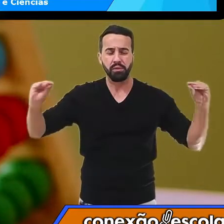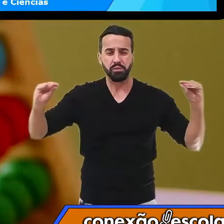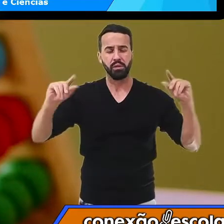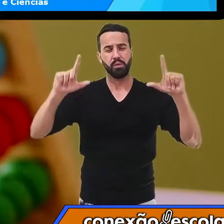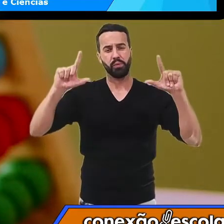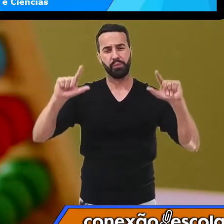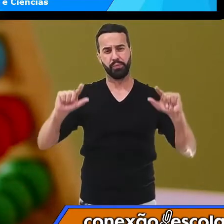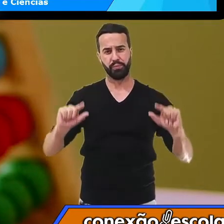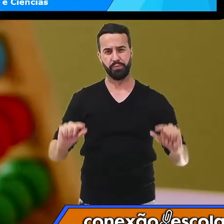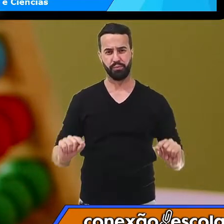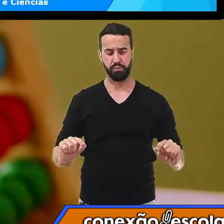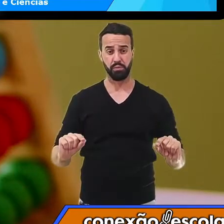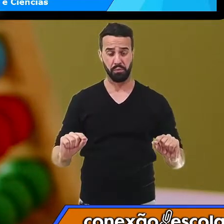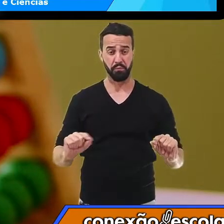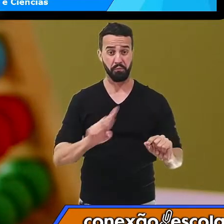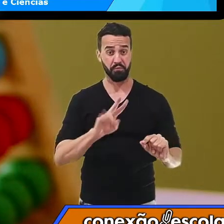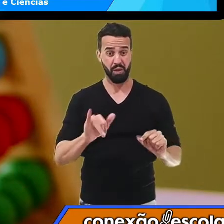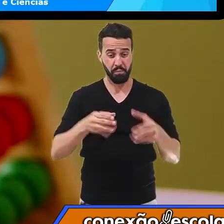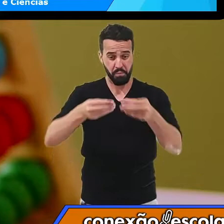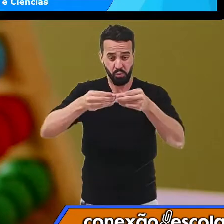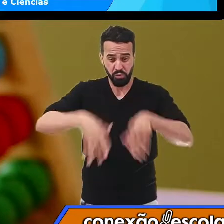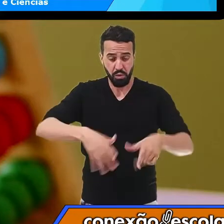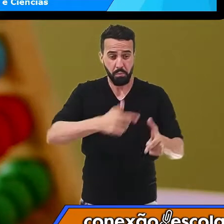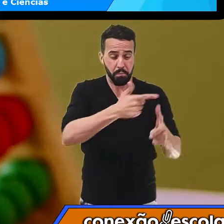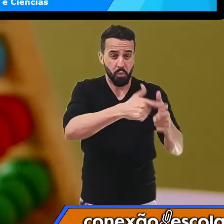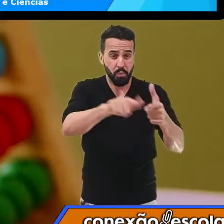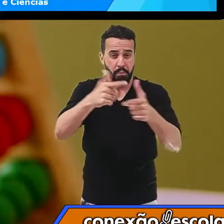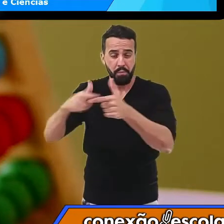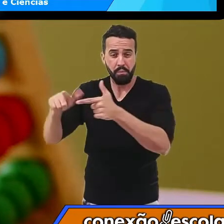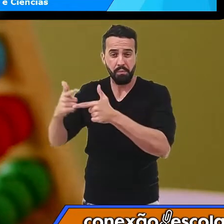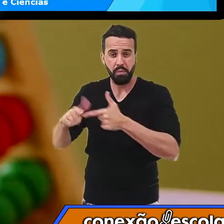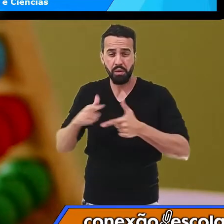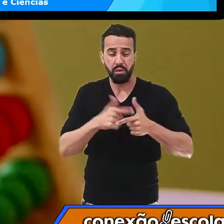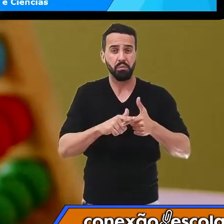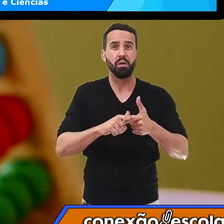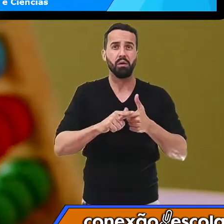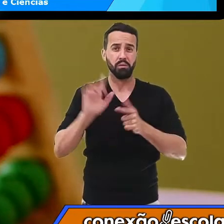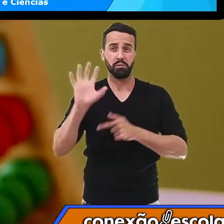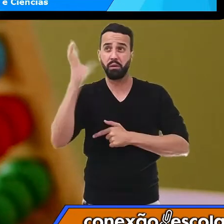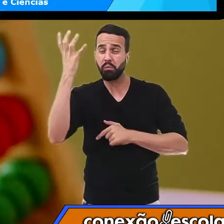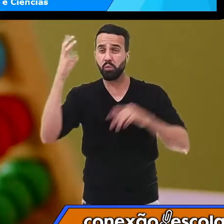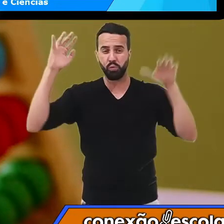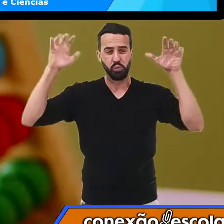né, alterar totalmente o regime de chuvas.